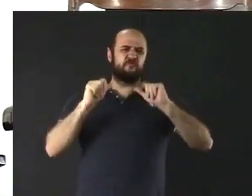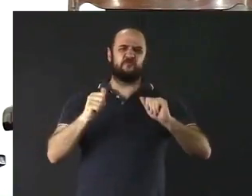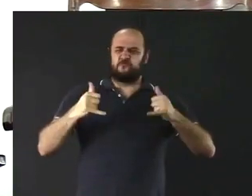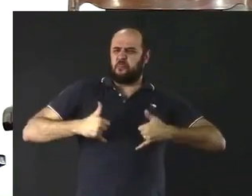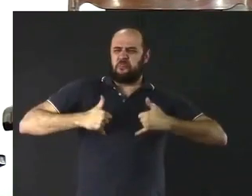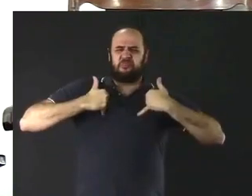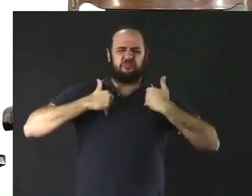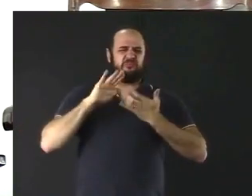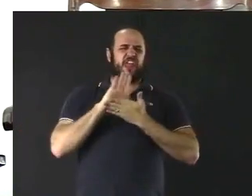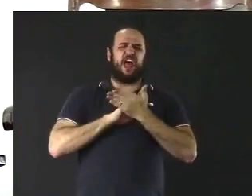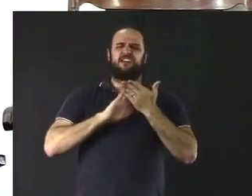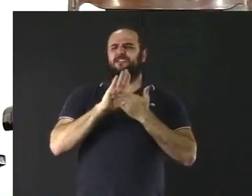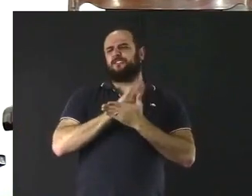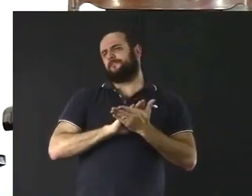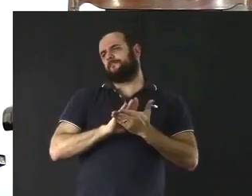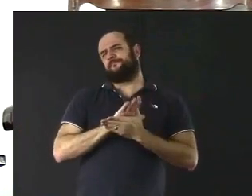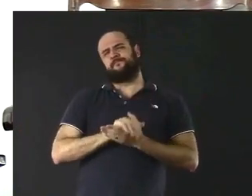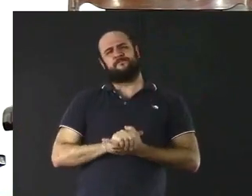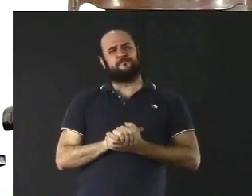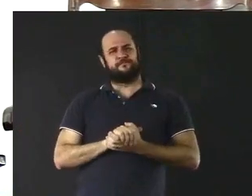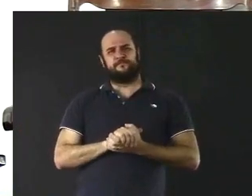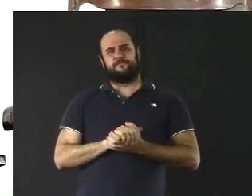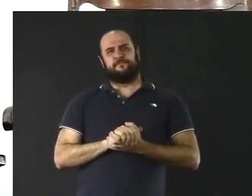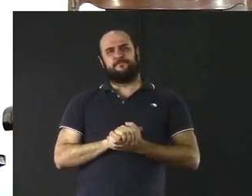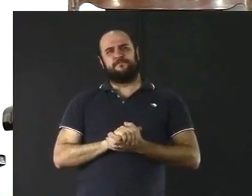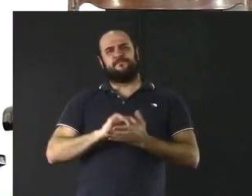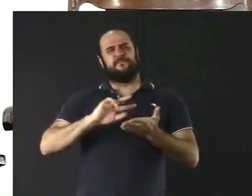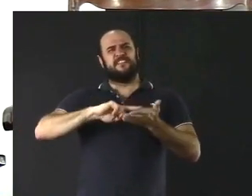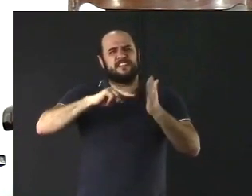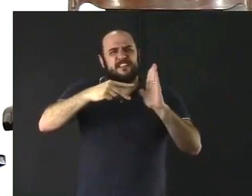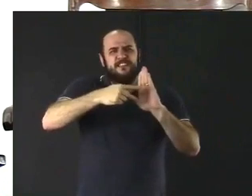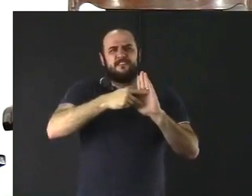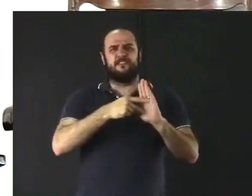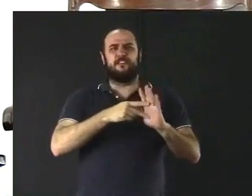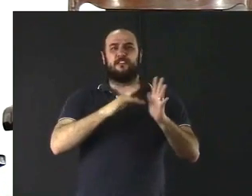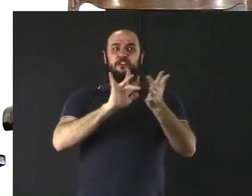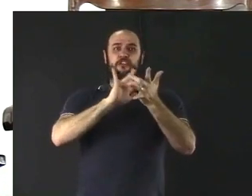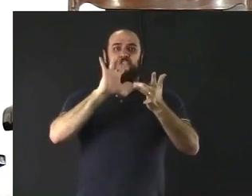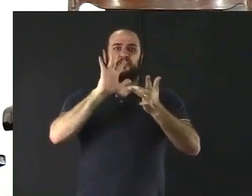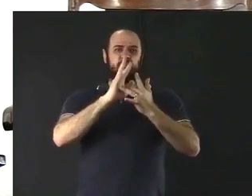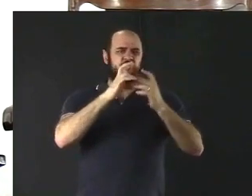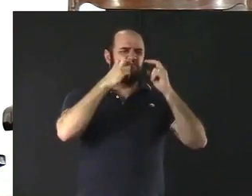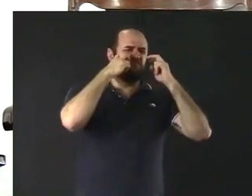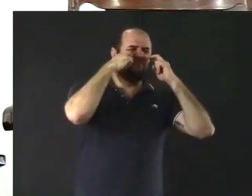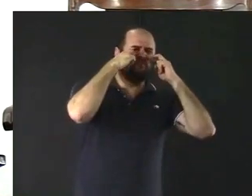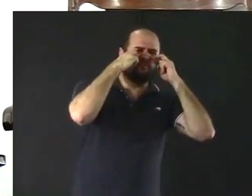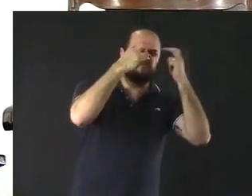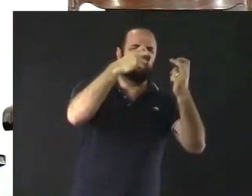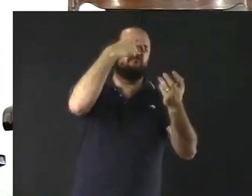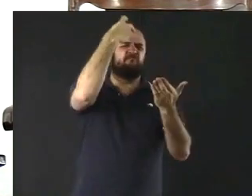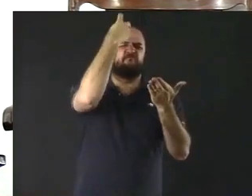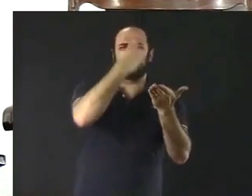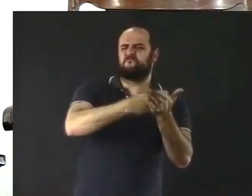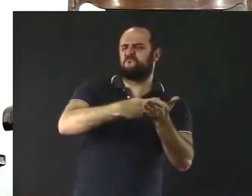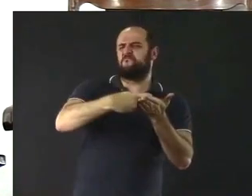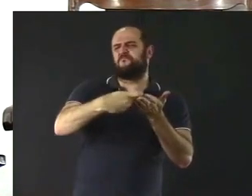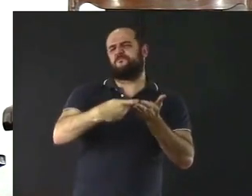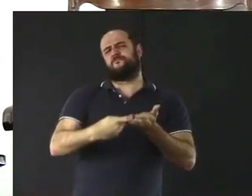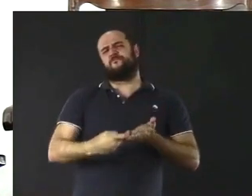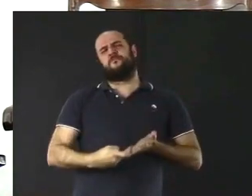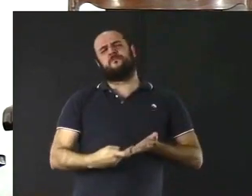da ignomínia. Isso quer dizer, ele desprezou a vergonha, a humilhação,